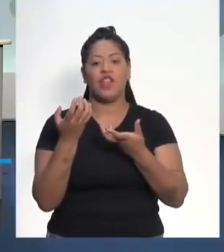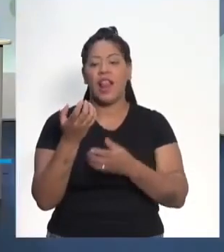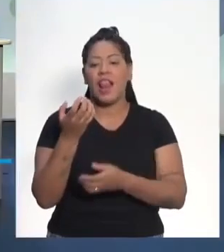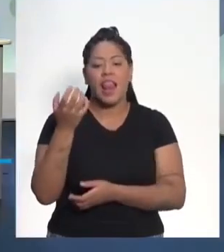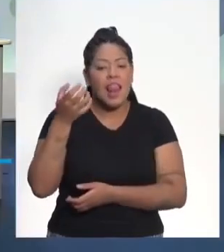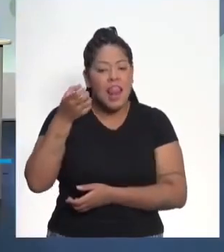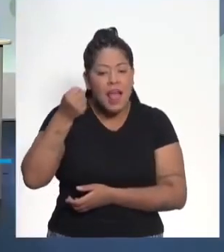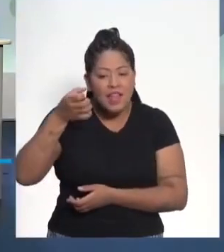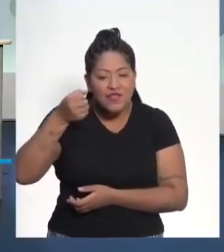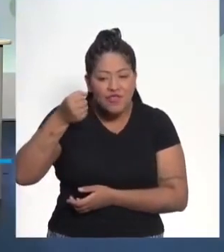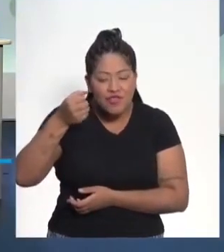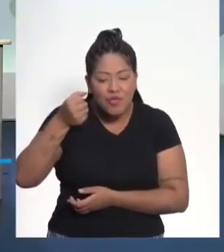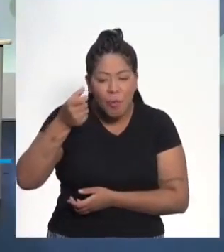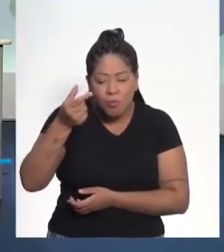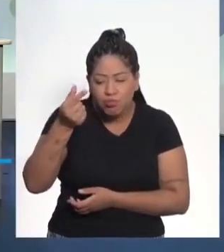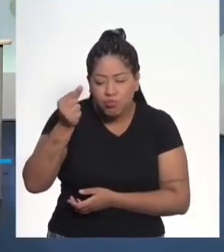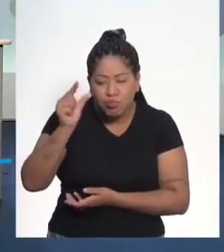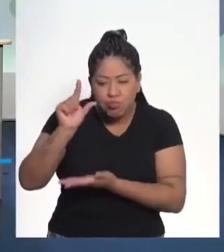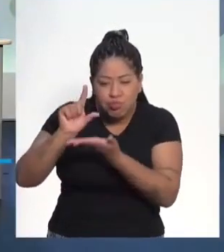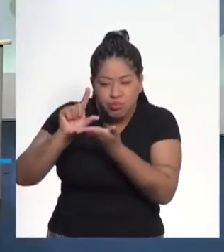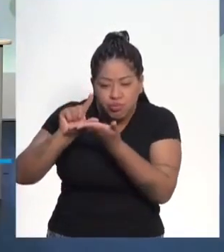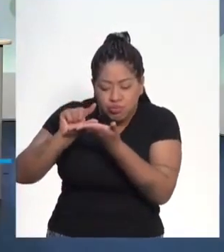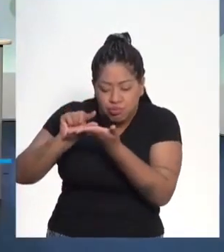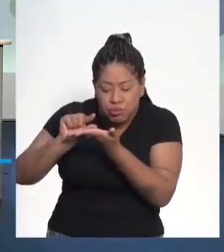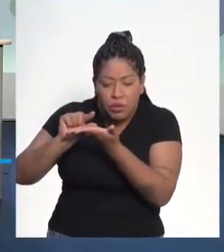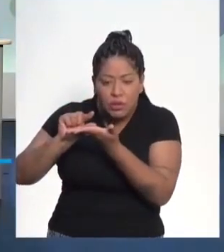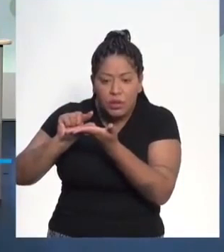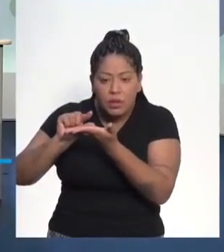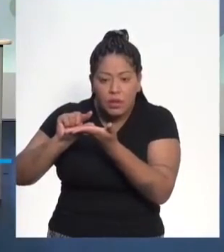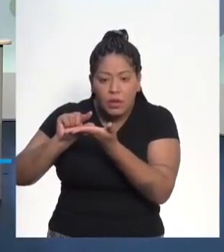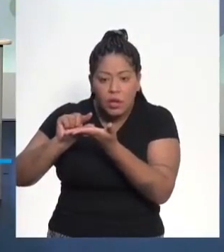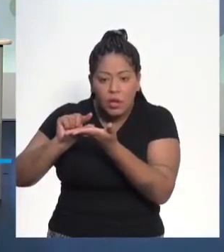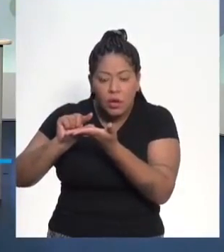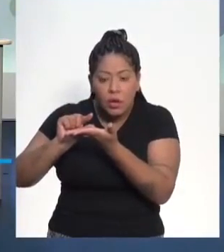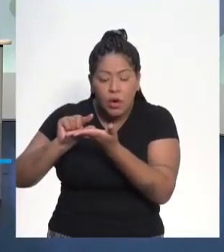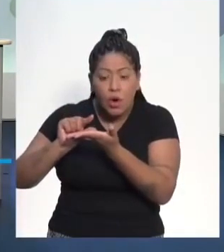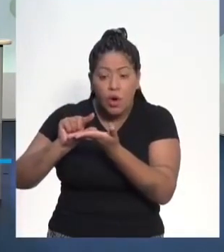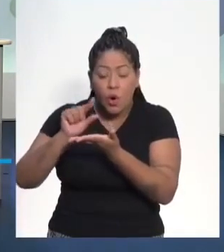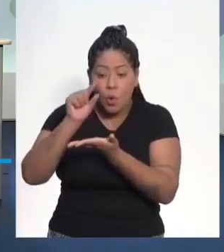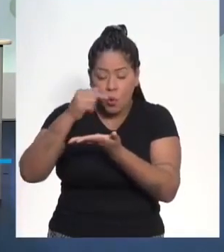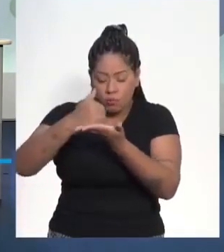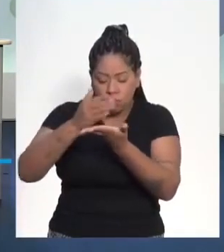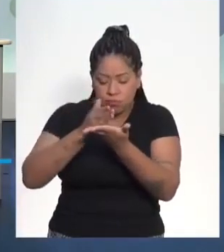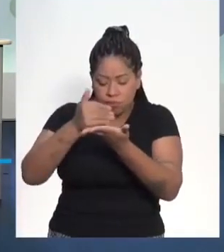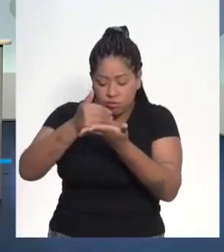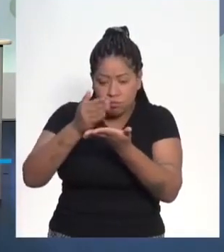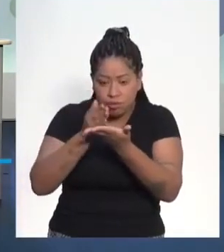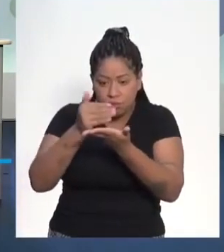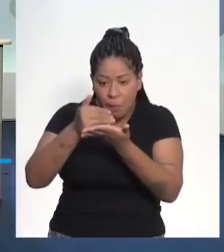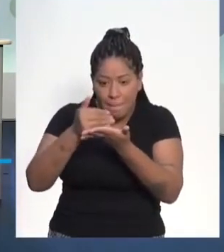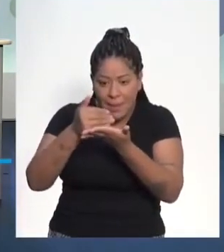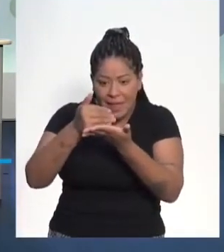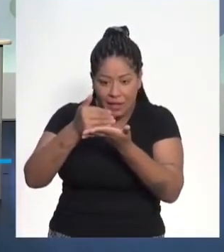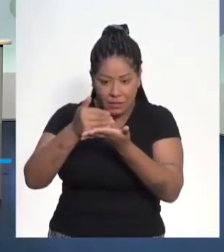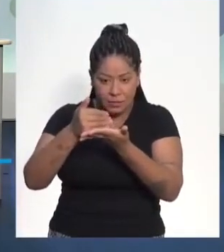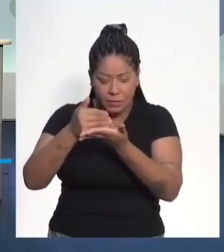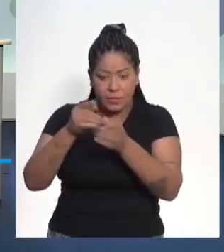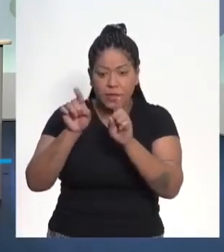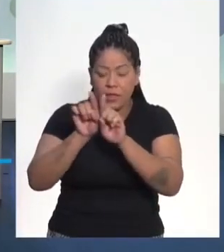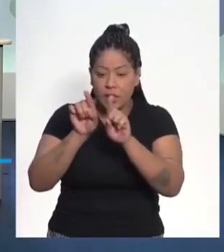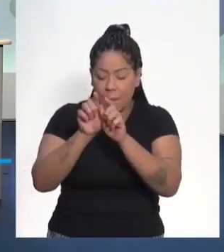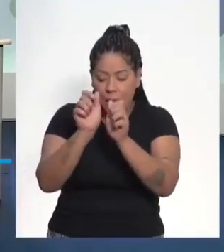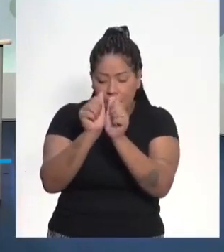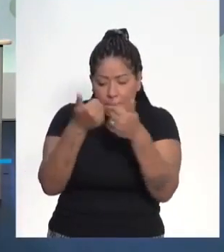leite? Tá escrito aqui. Deve ser caneca, mas tudo bem. 1/4 do bolo, por favor. Eu quero 2/3 do